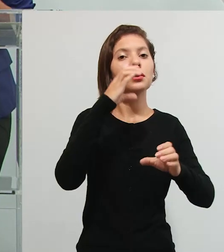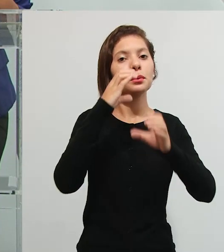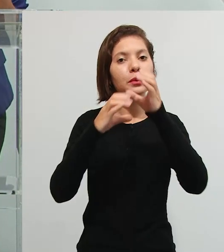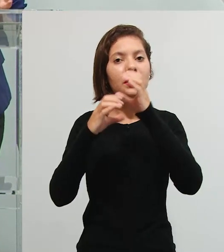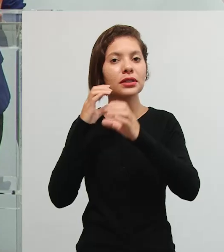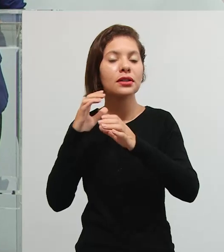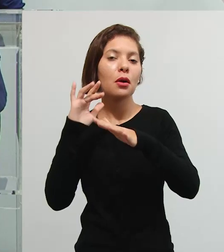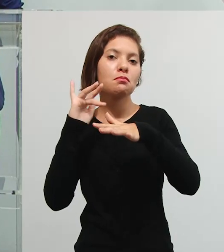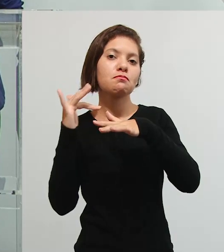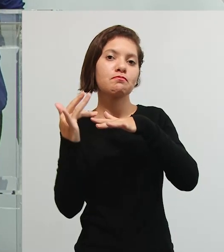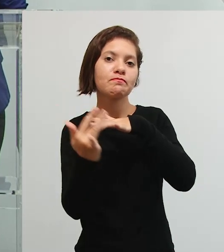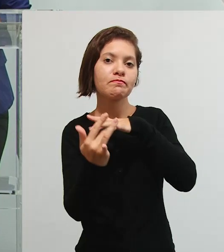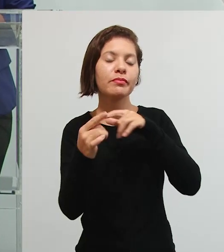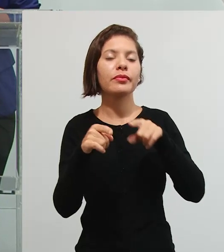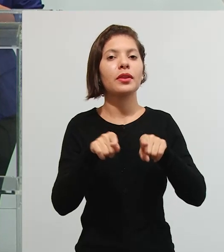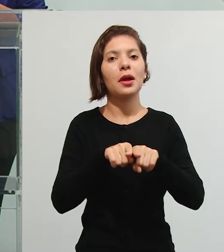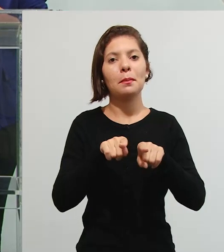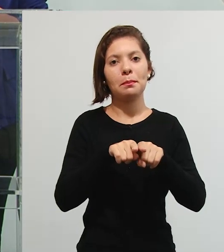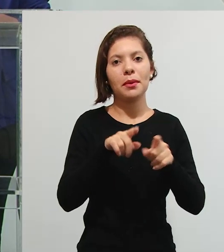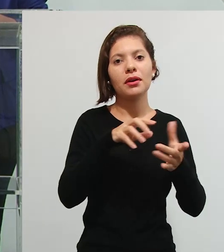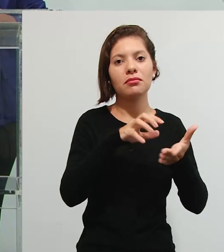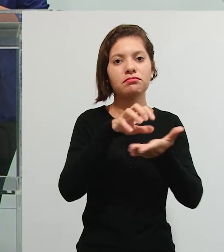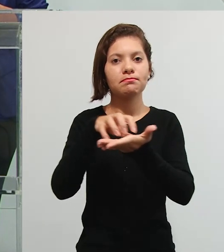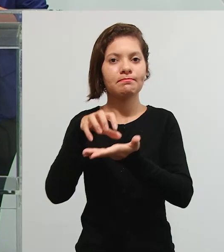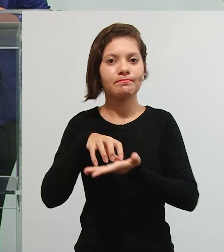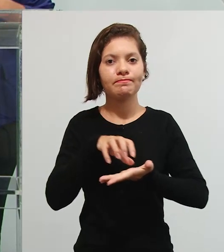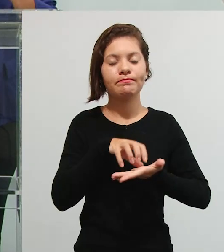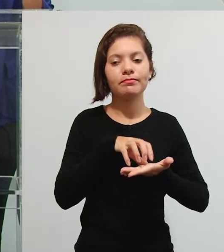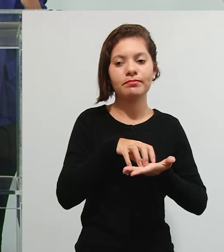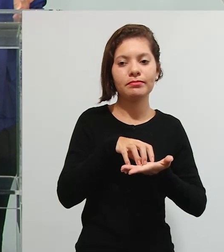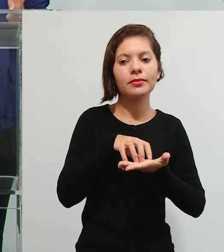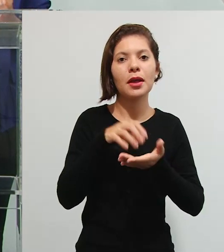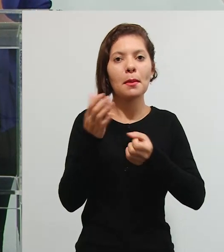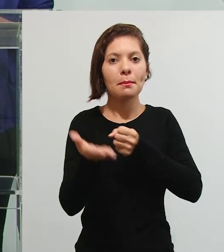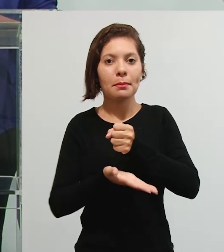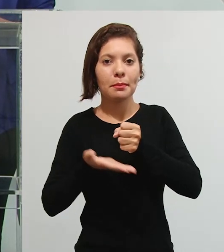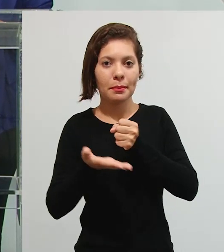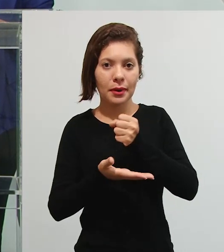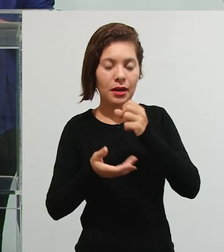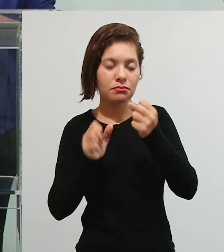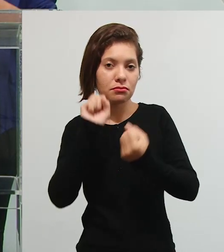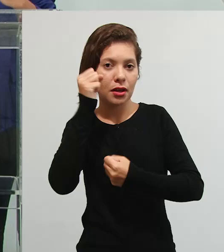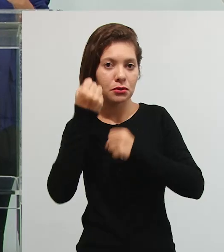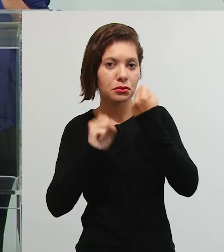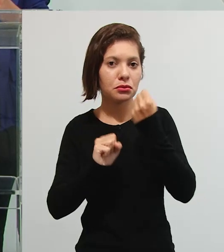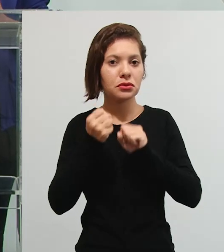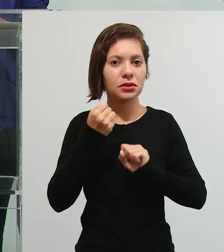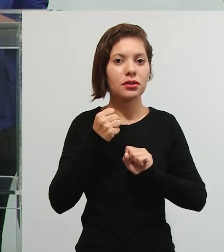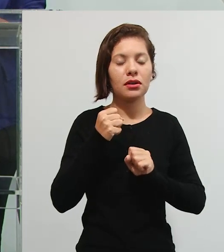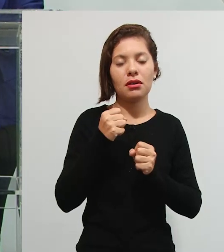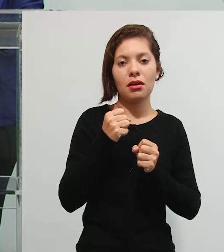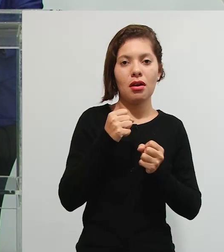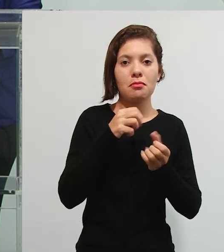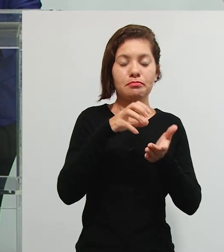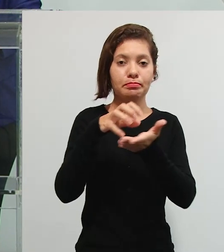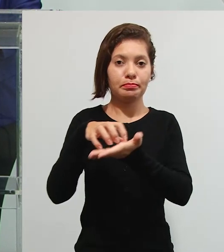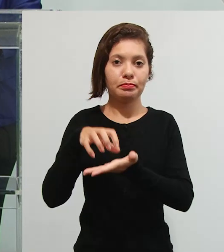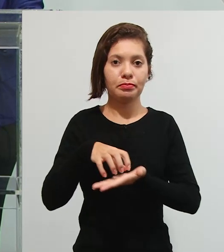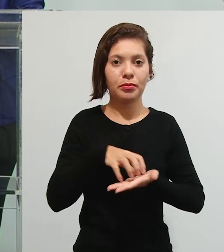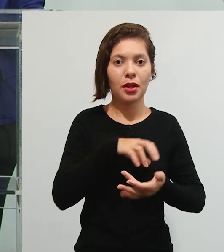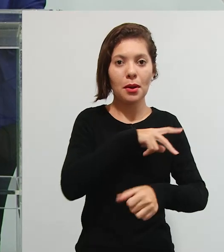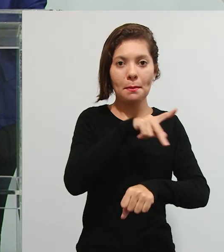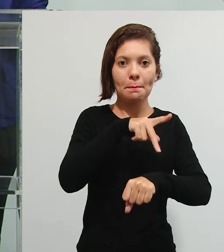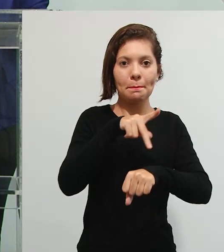comunicação, mídia, né? Setores base da indústria, são setores que nenhum